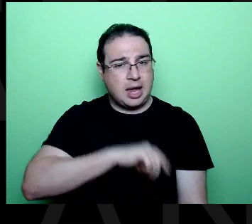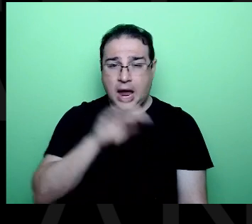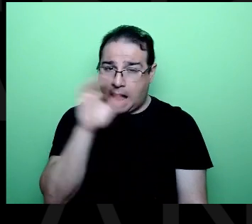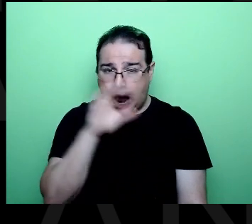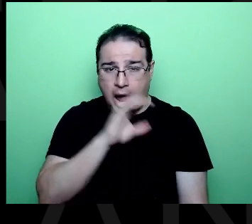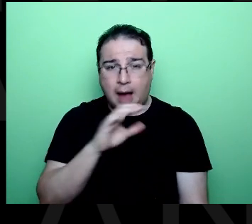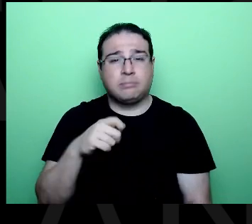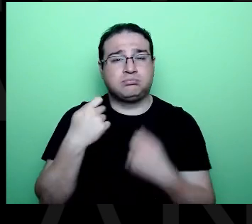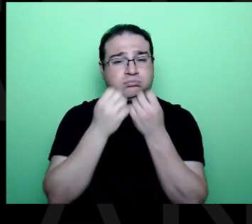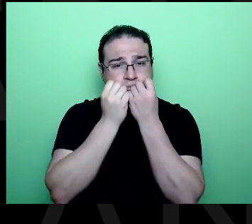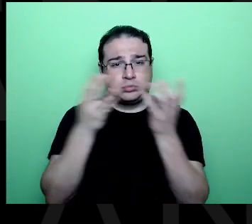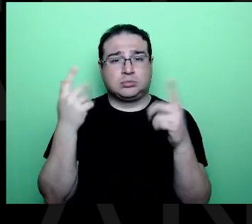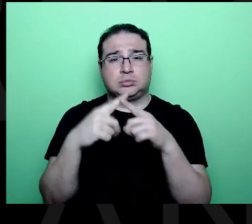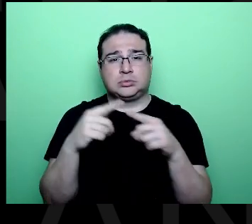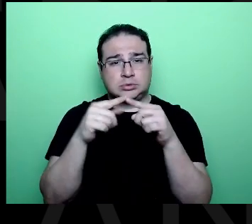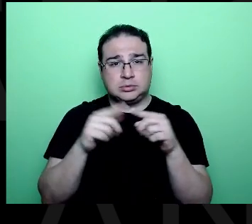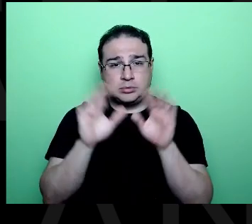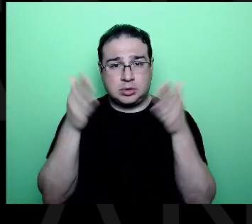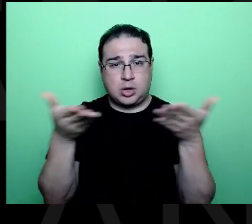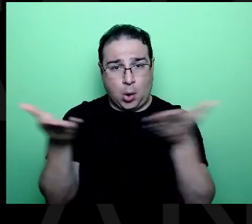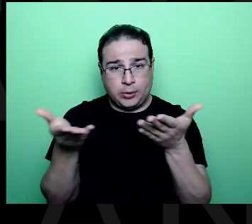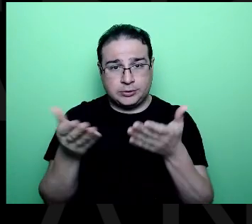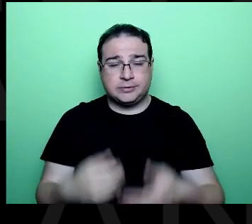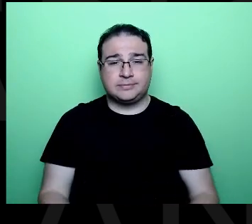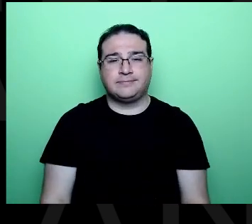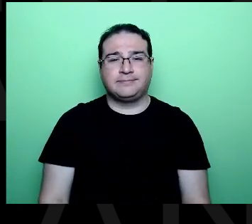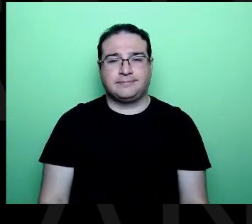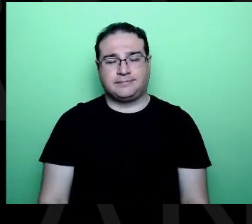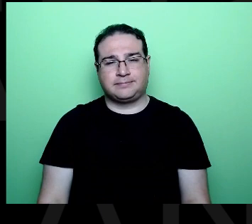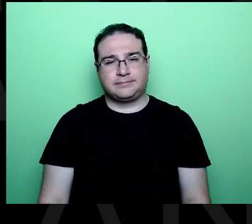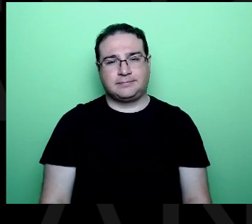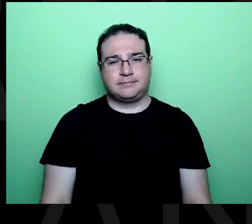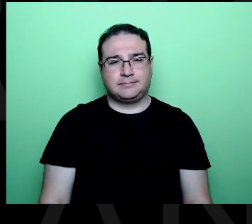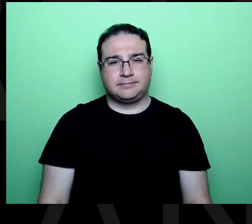urgente, principalmente nos tempos atuais.